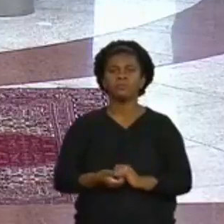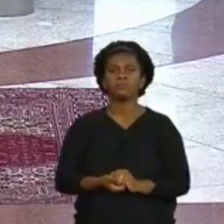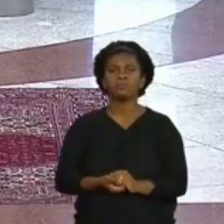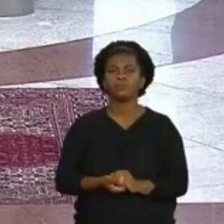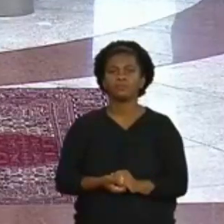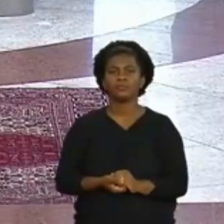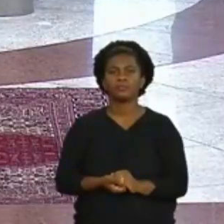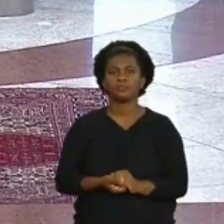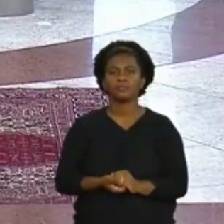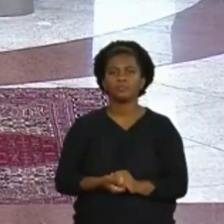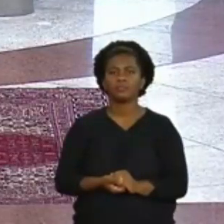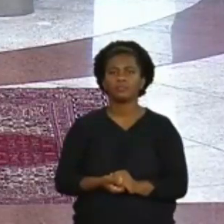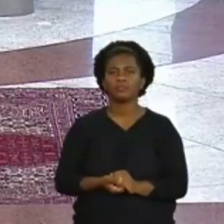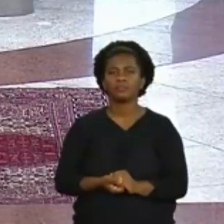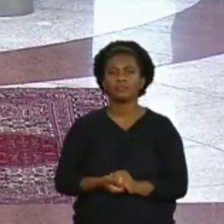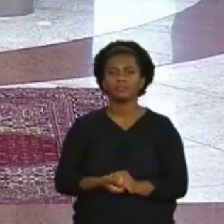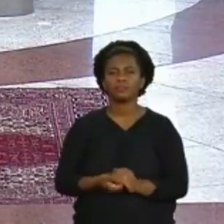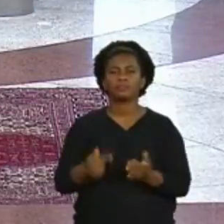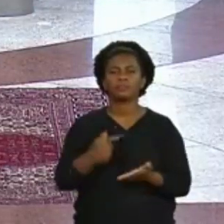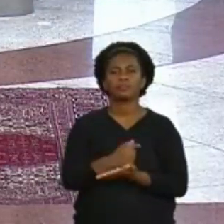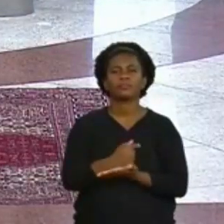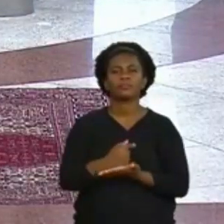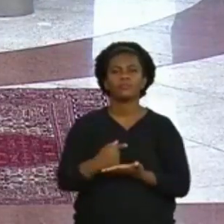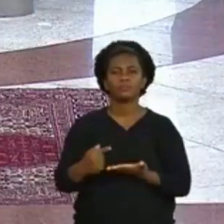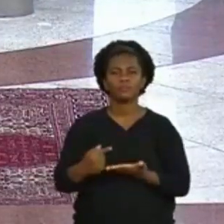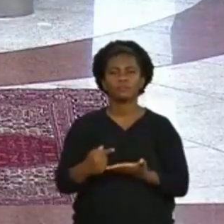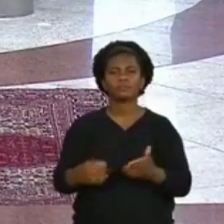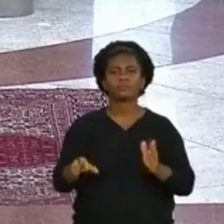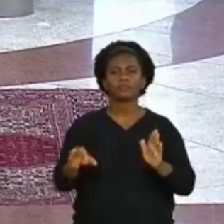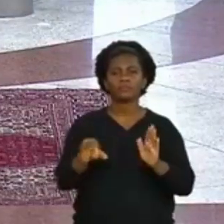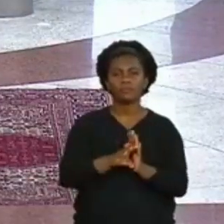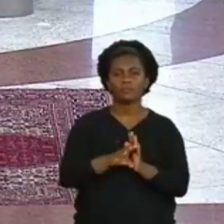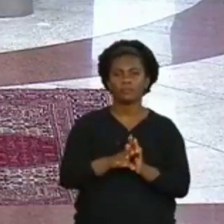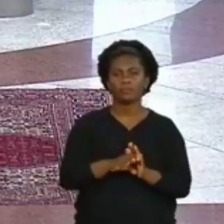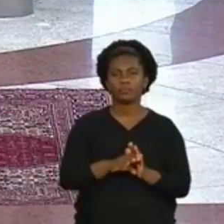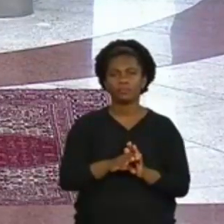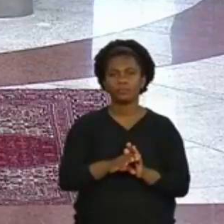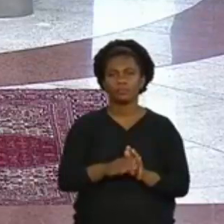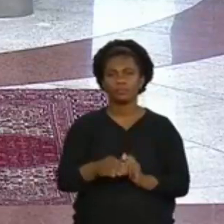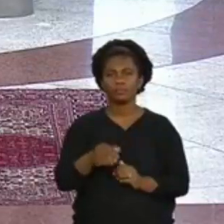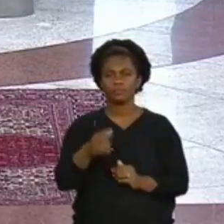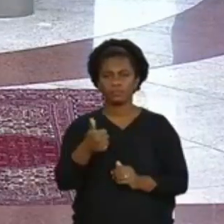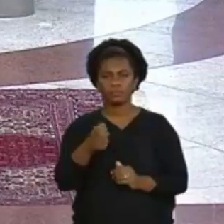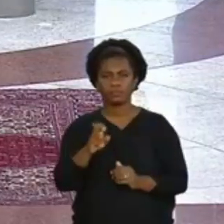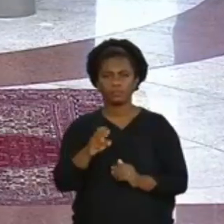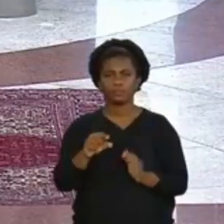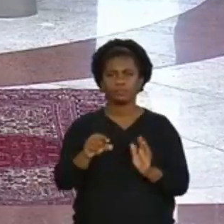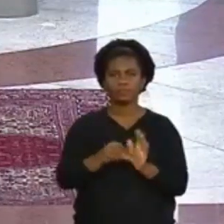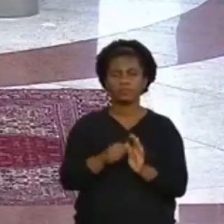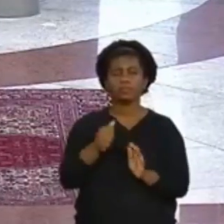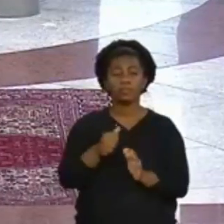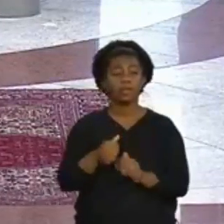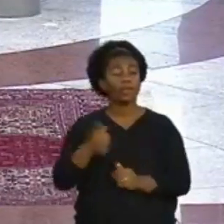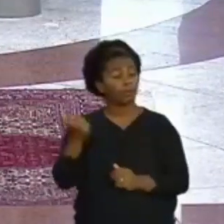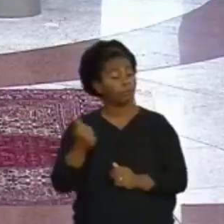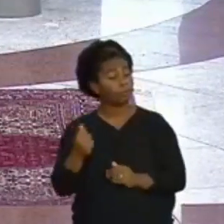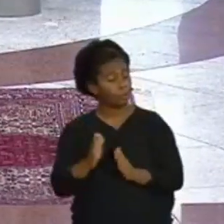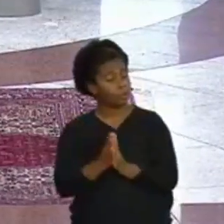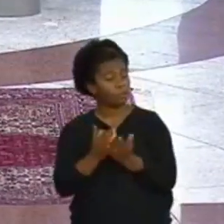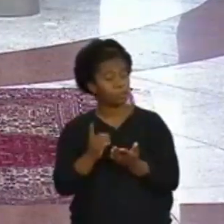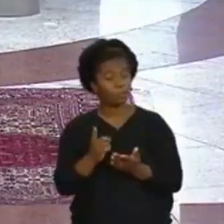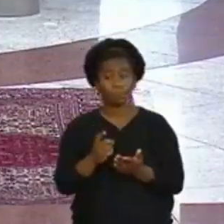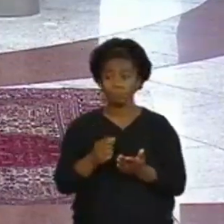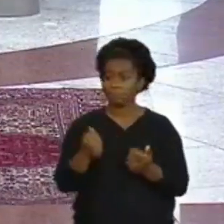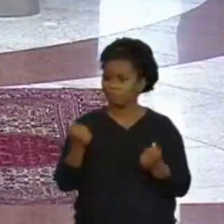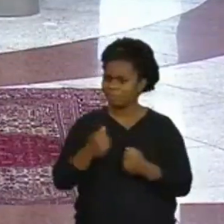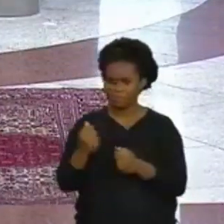6. Gênesis 15, versículo 1. Quem já achou? Primeiro livro da Bíblia. Não precisa de